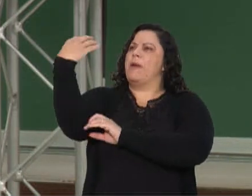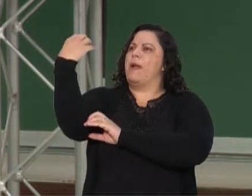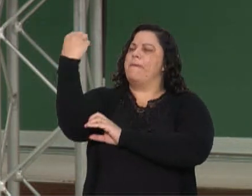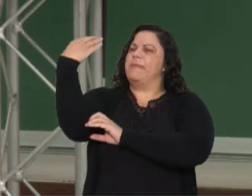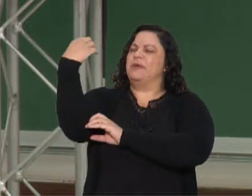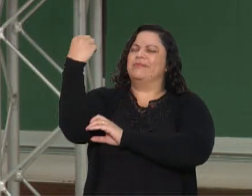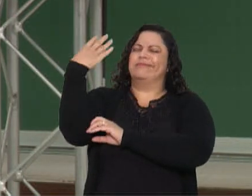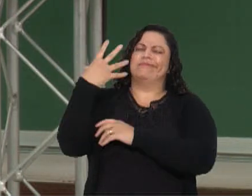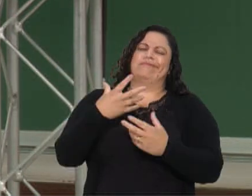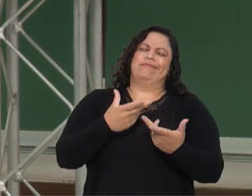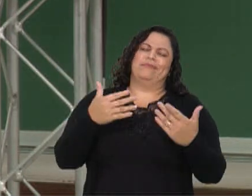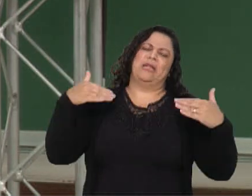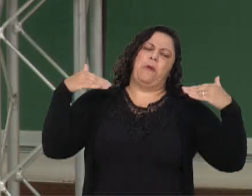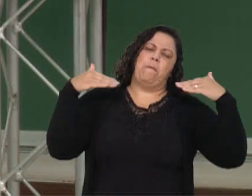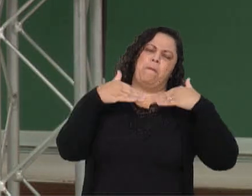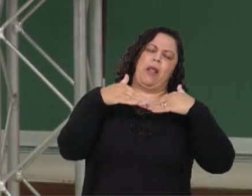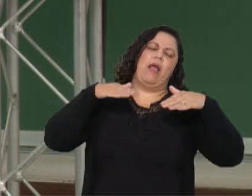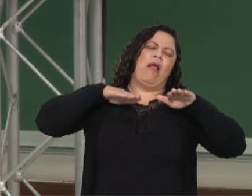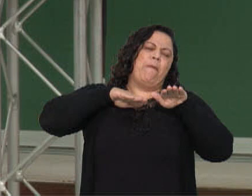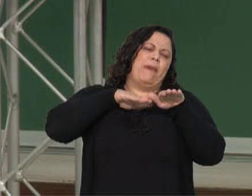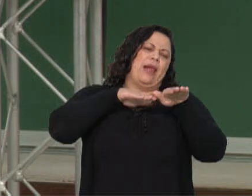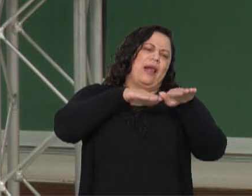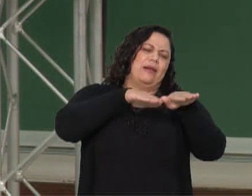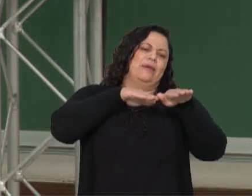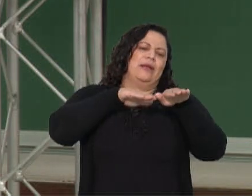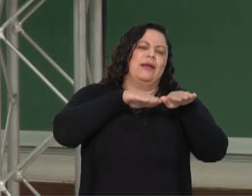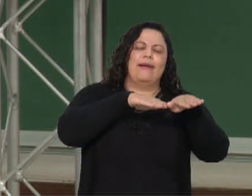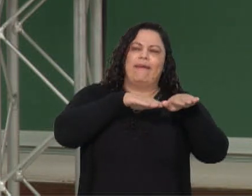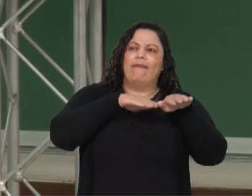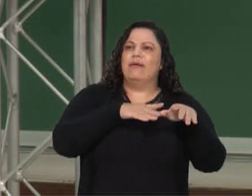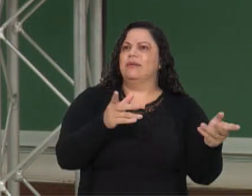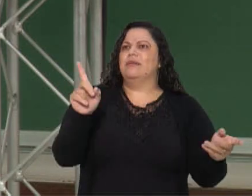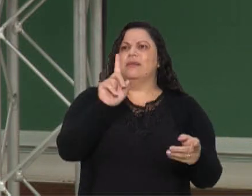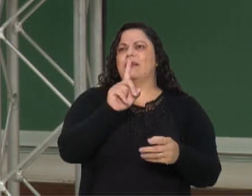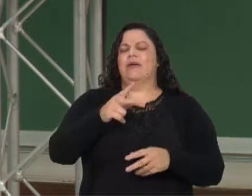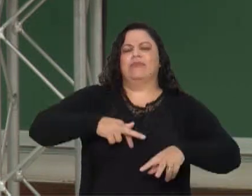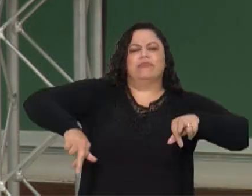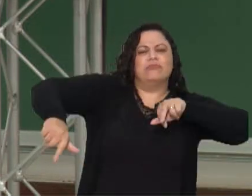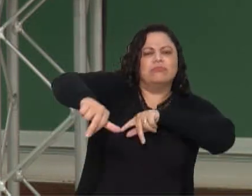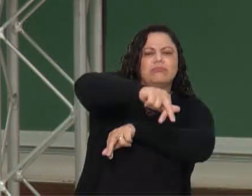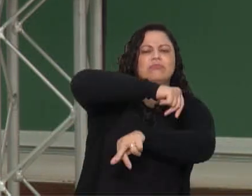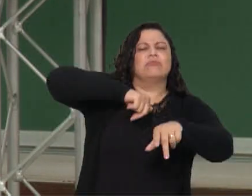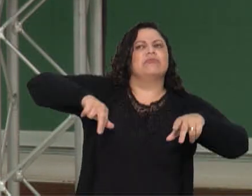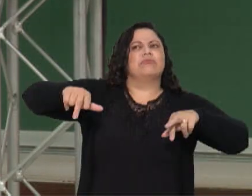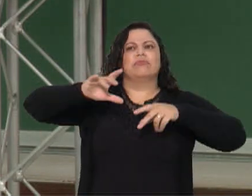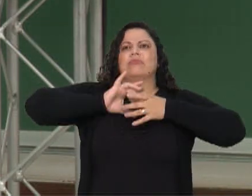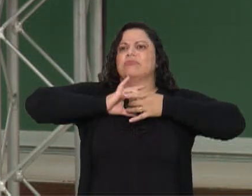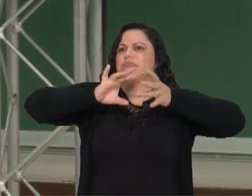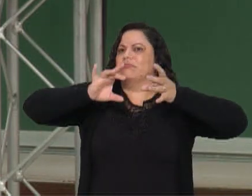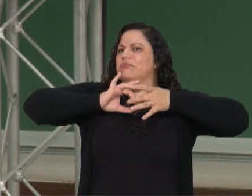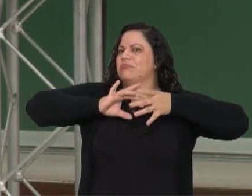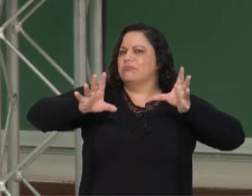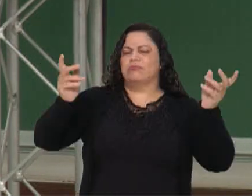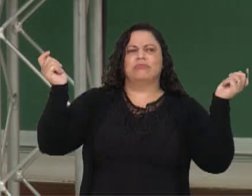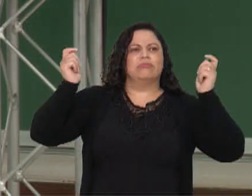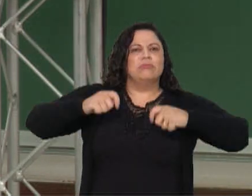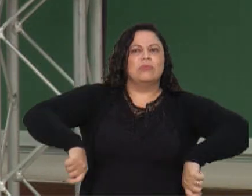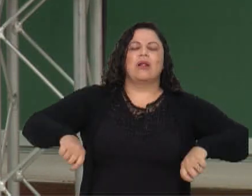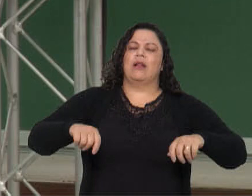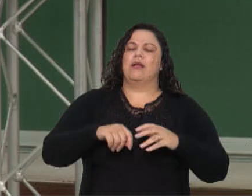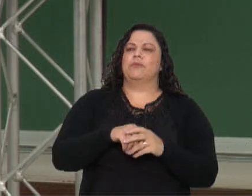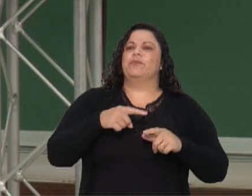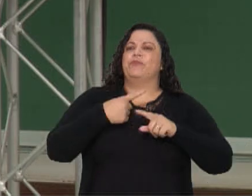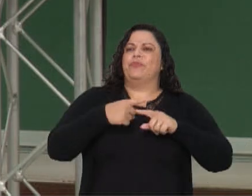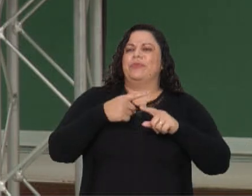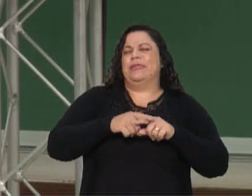tanto congestionamento, né? Para que as pessoas pudessem circular, para ter o objetivo ali, que tem o Planalto, tem toda